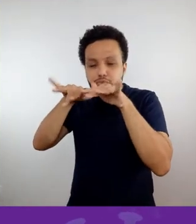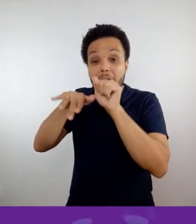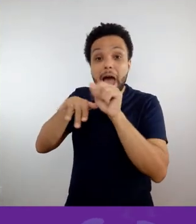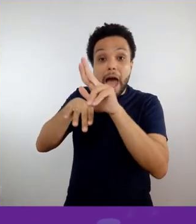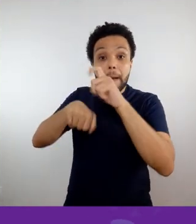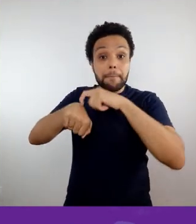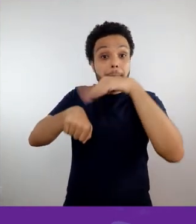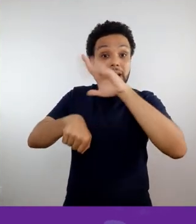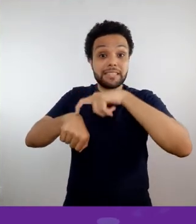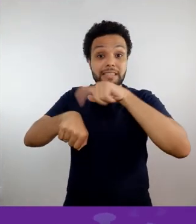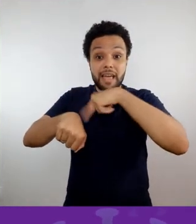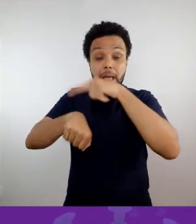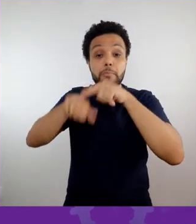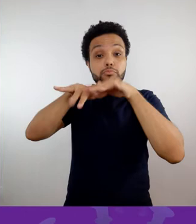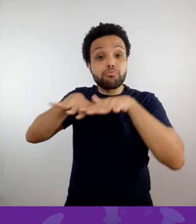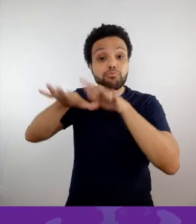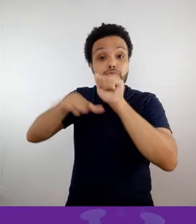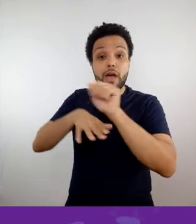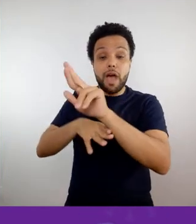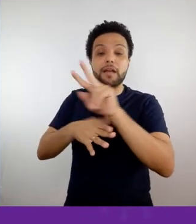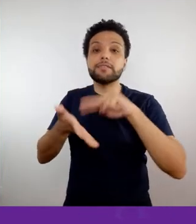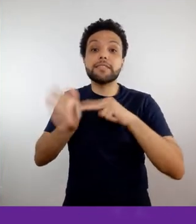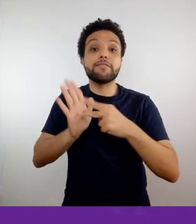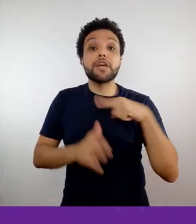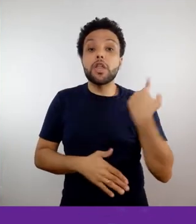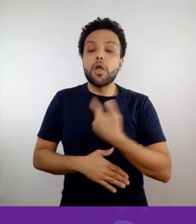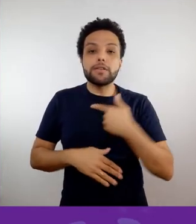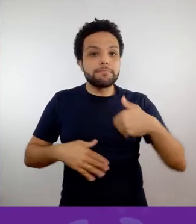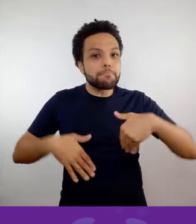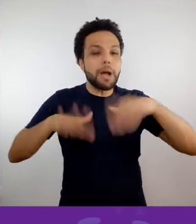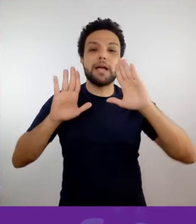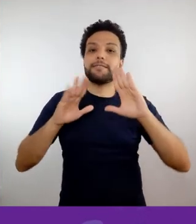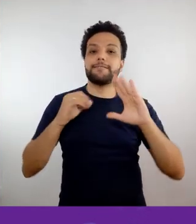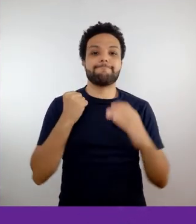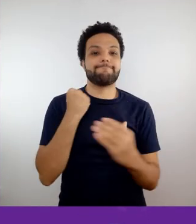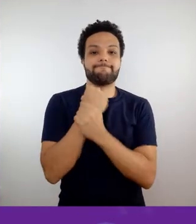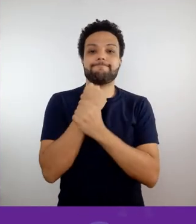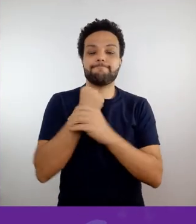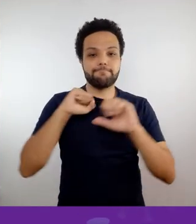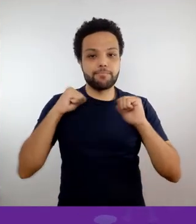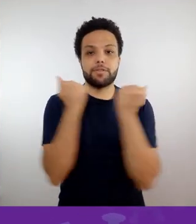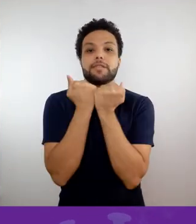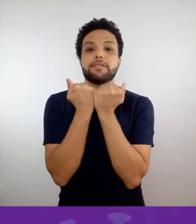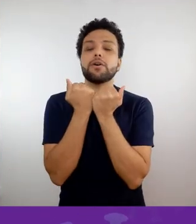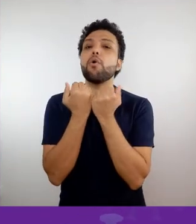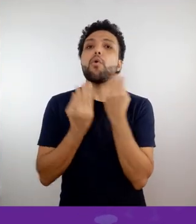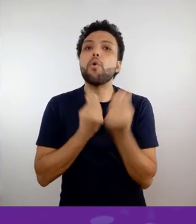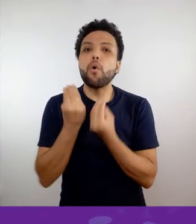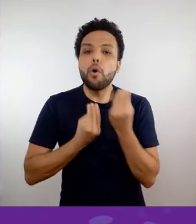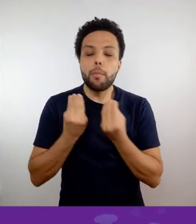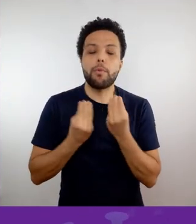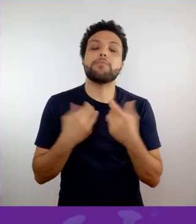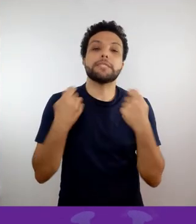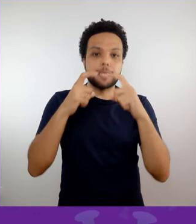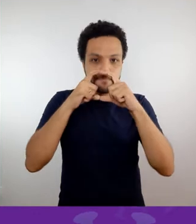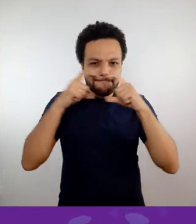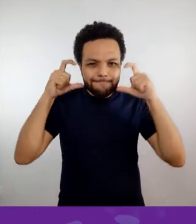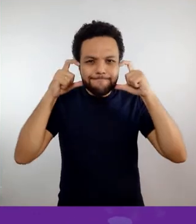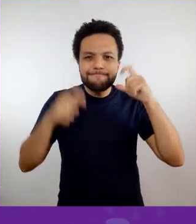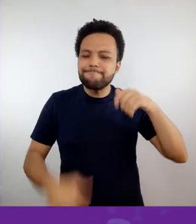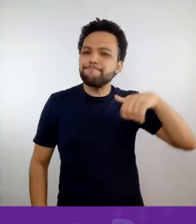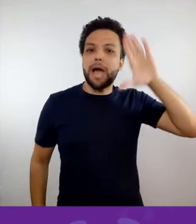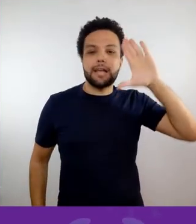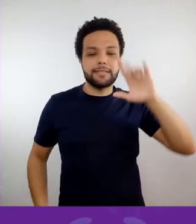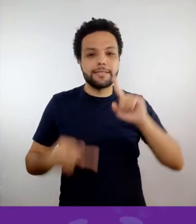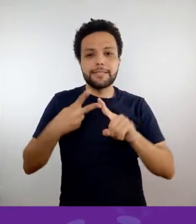pessoa e outra dessa forma isso implica no seguinte nascendo que radicalizar oo e para melhorar a qualidade das